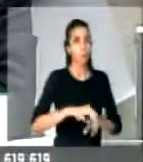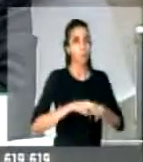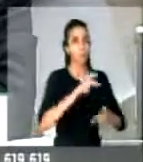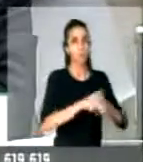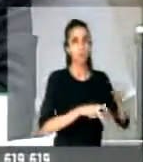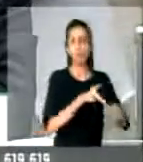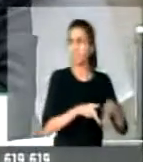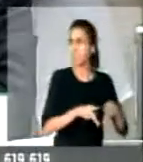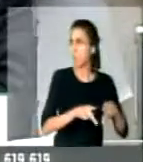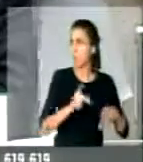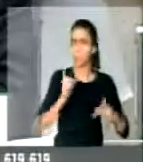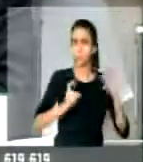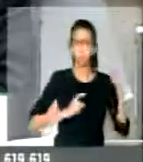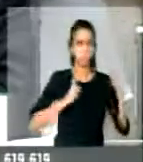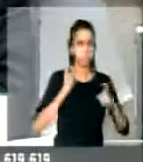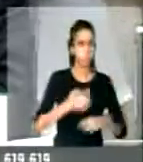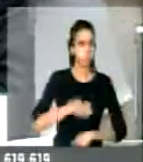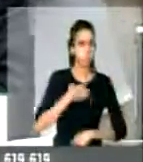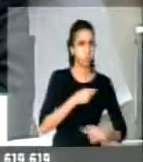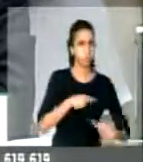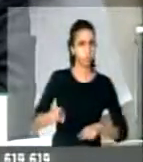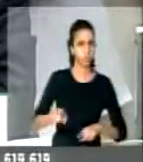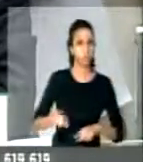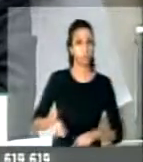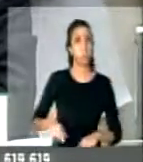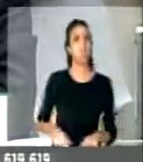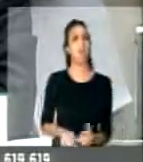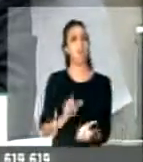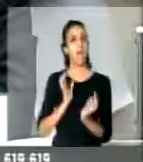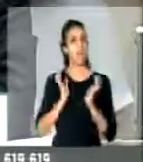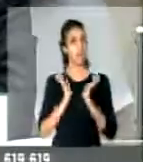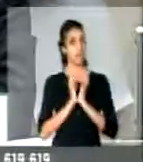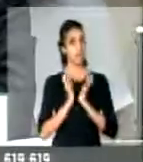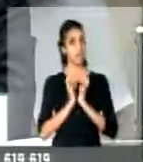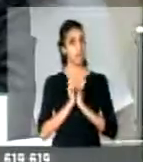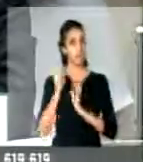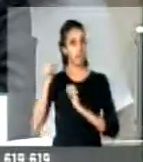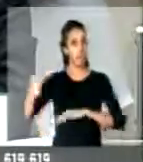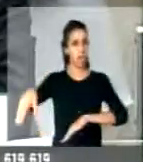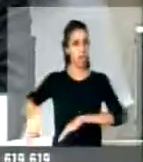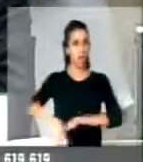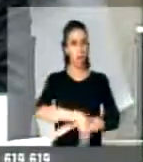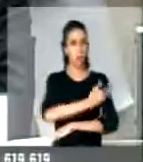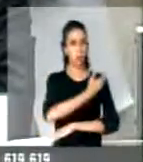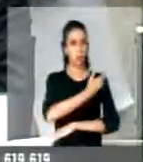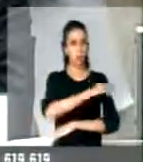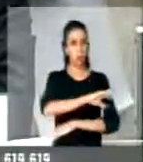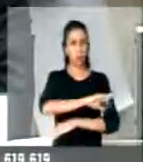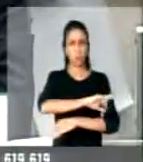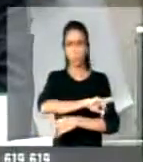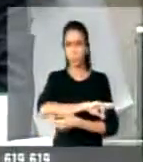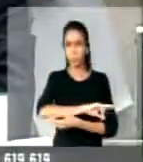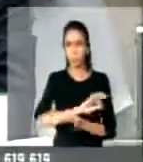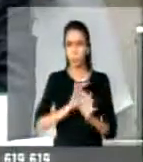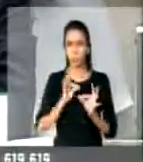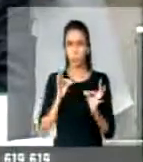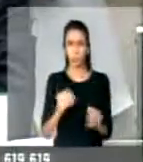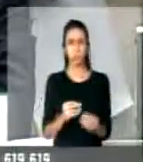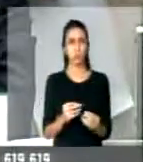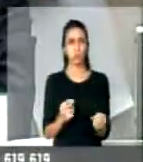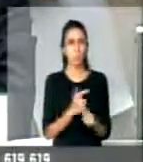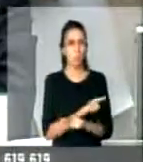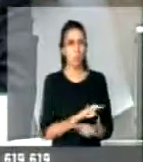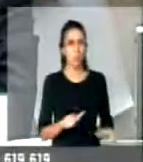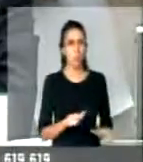popular. Enquanto as ruas do Recife se viam cobertas pelas sombras da escuridão, pagava-se